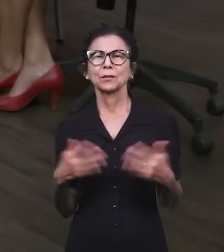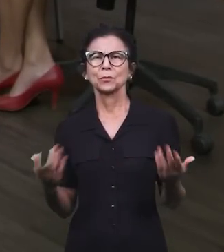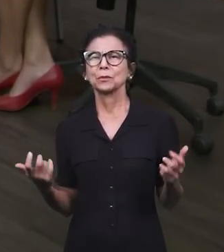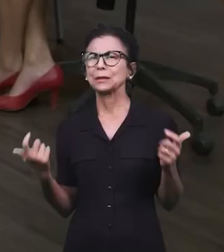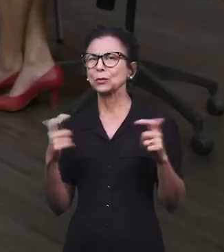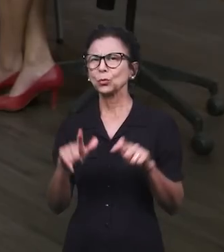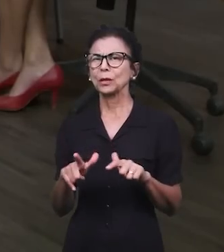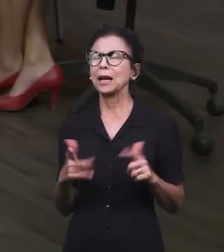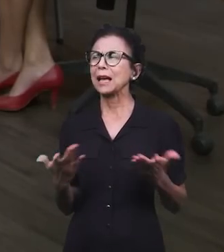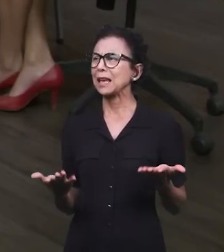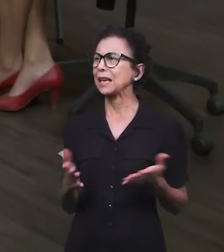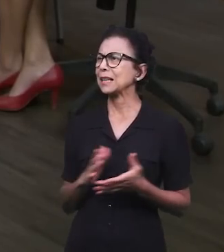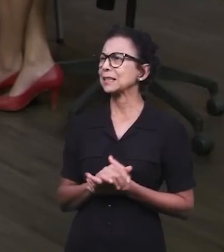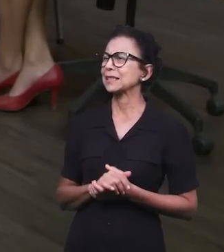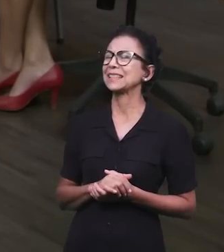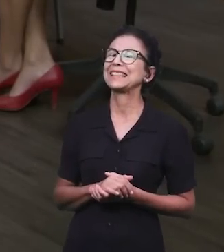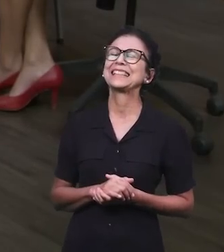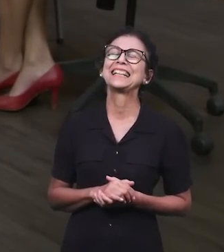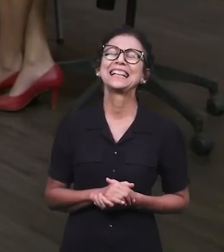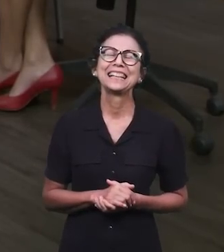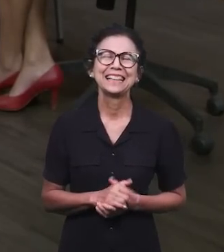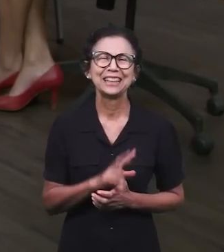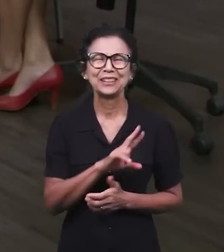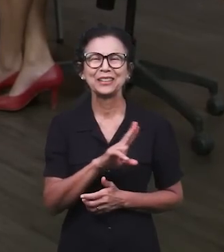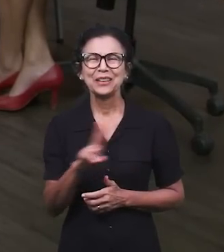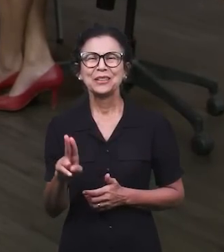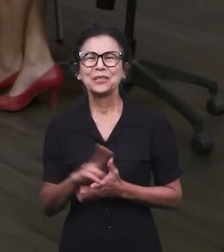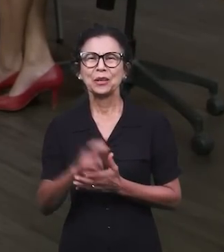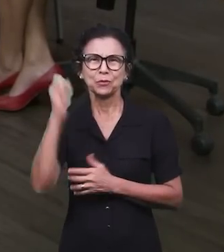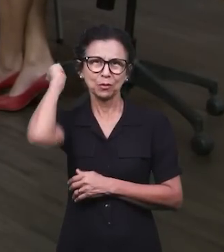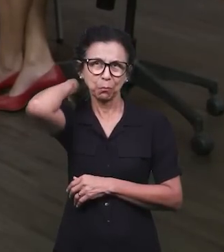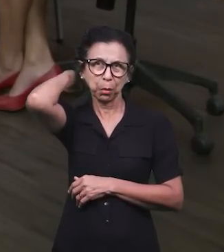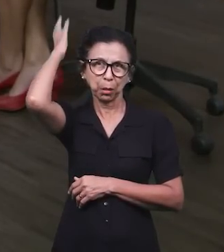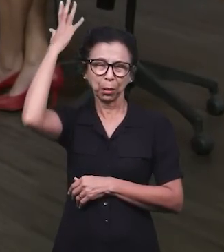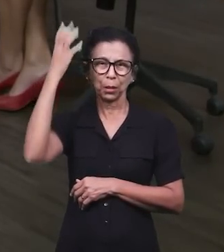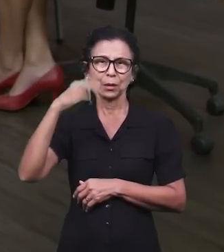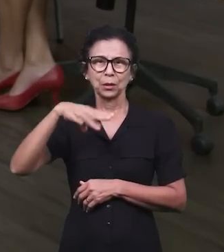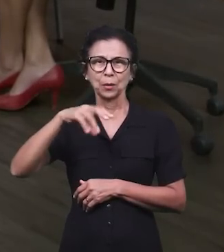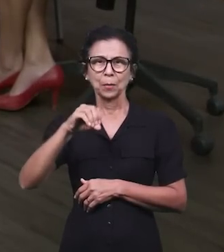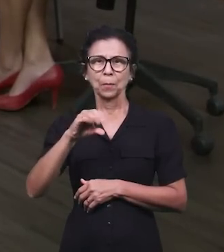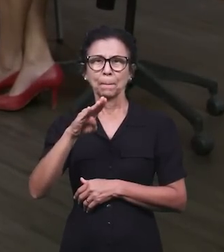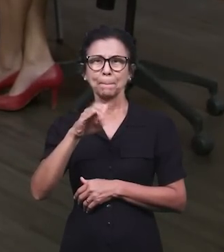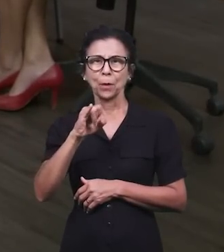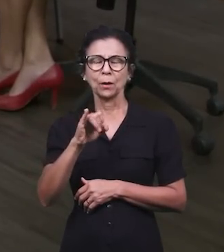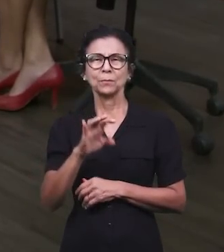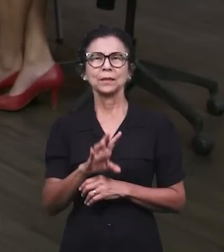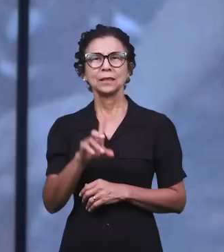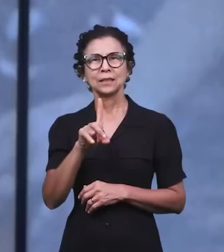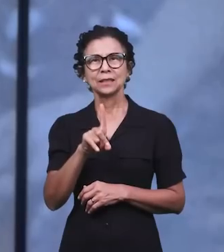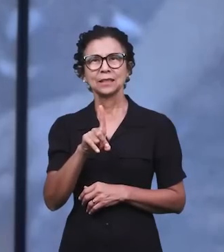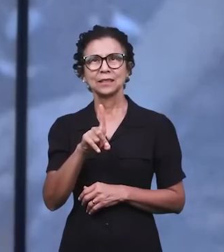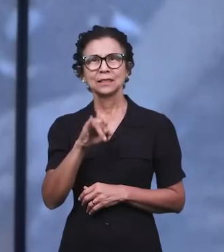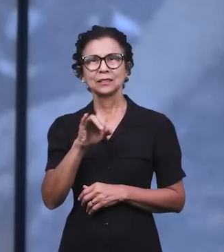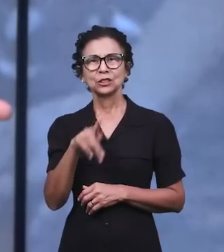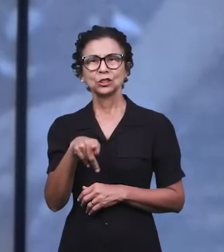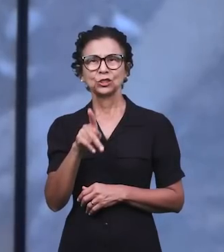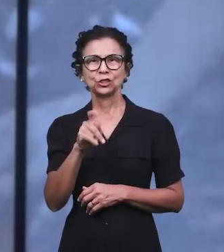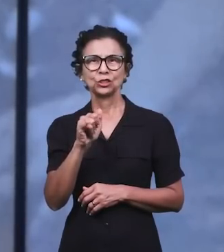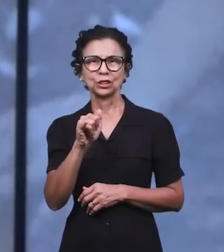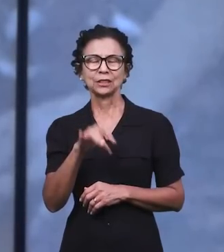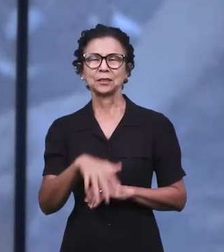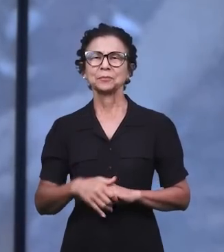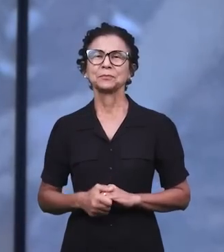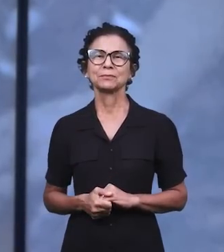sabe, né? Achar que tem uma baleia lá na porta. Pois é. Muito bem. Os irmãos que estão em todo o Brasil, que estão